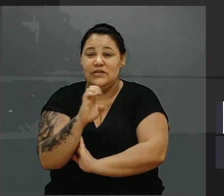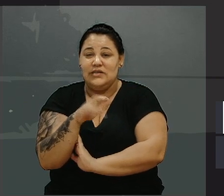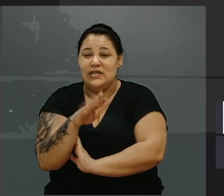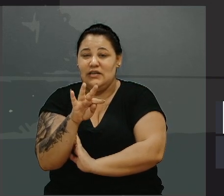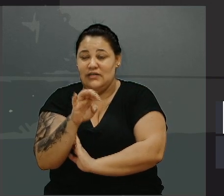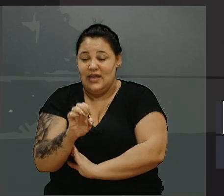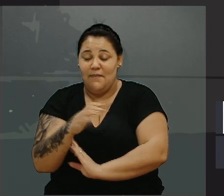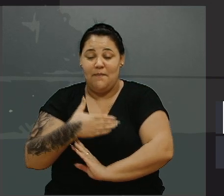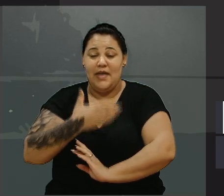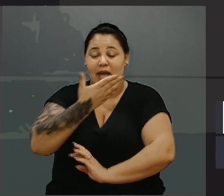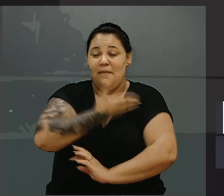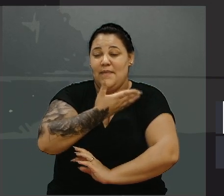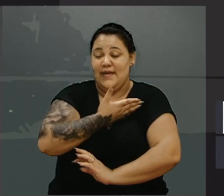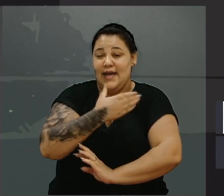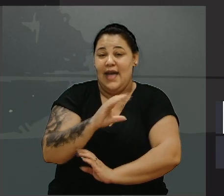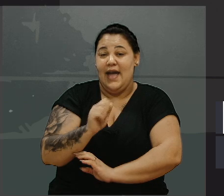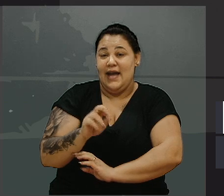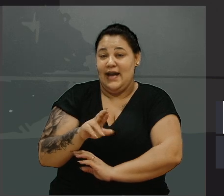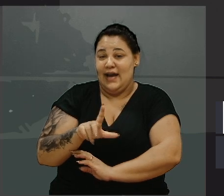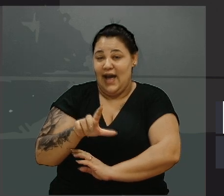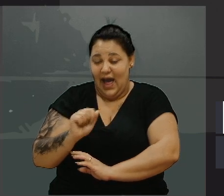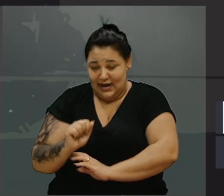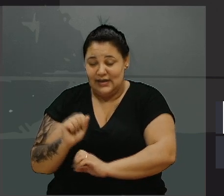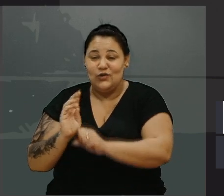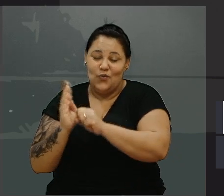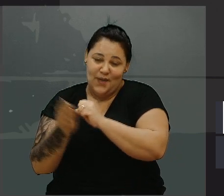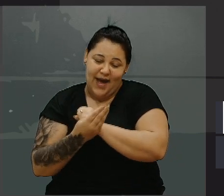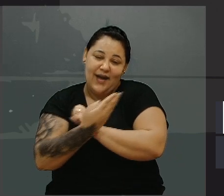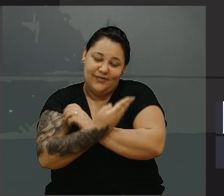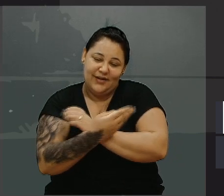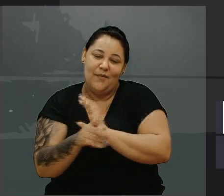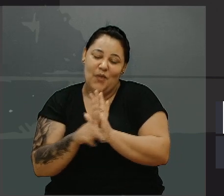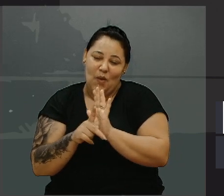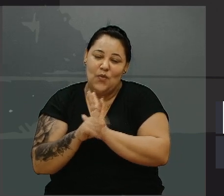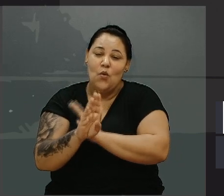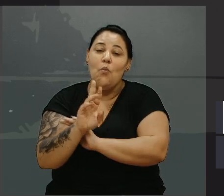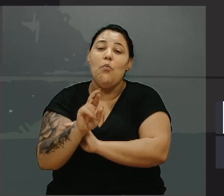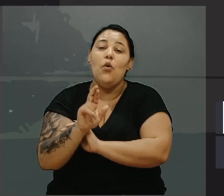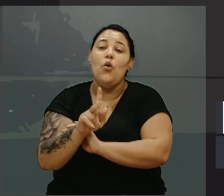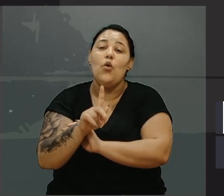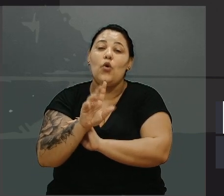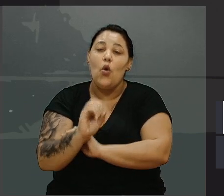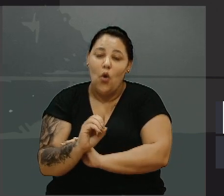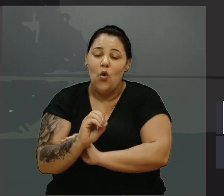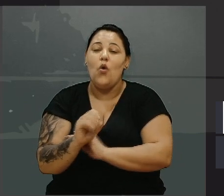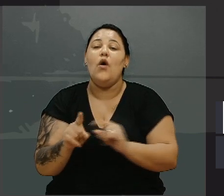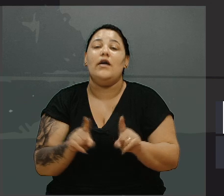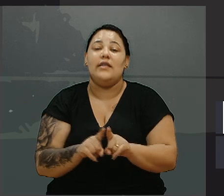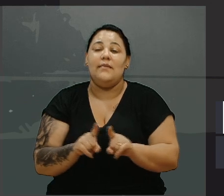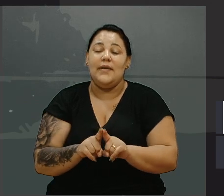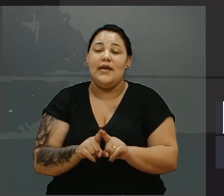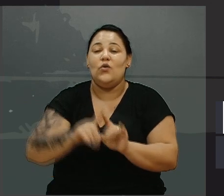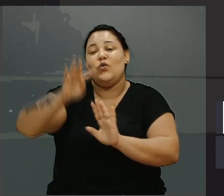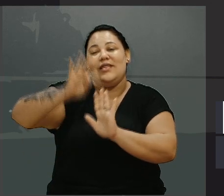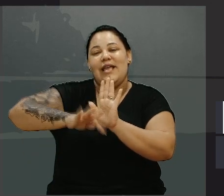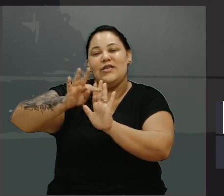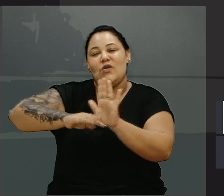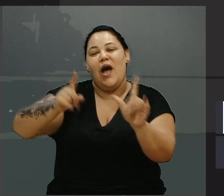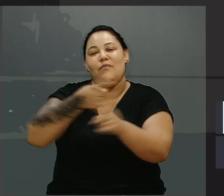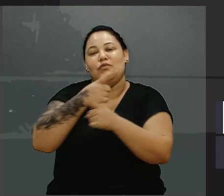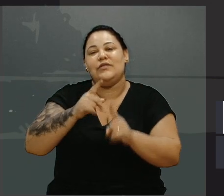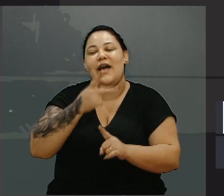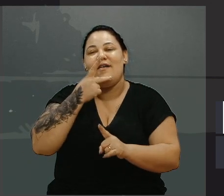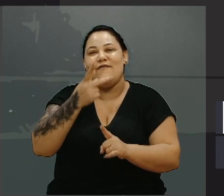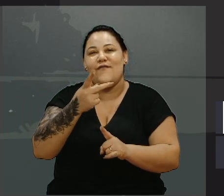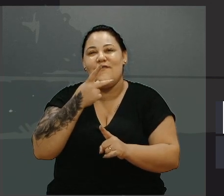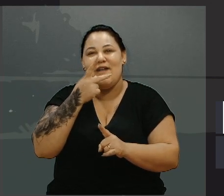Carla Borges, fica ali no São Vicente, no Burgo, do Jardelino Ramos, e o samba enredo trata do quilombo que